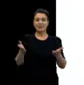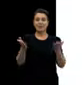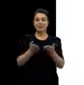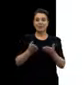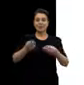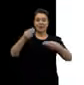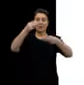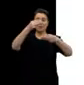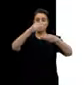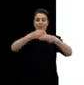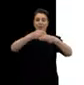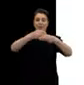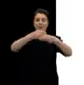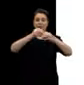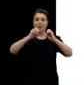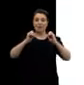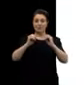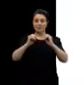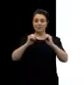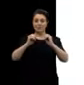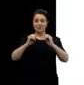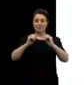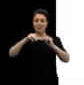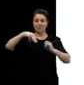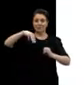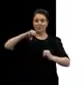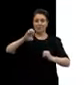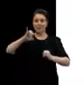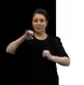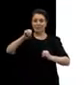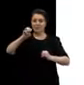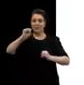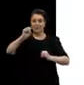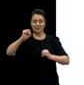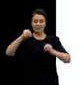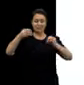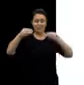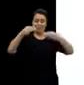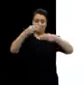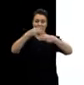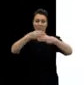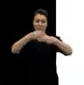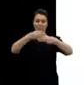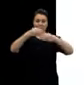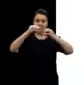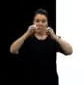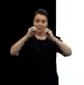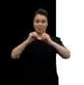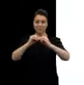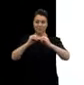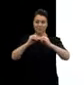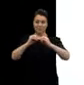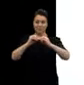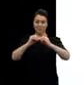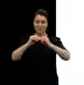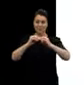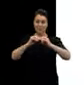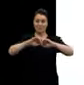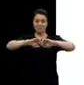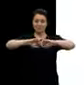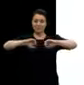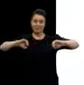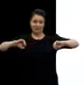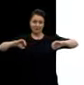Meiose. A meiose, ela é responsável pela produção dos gametas em animais e dos esporos nas